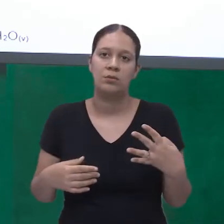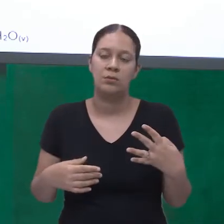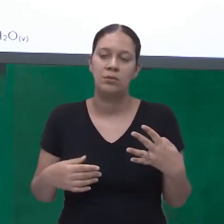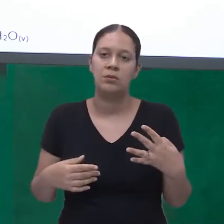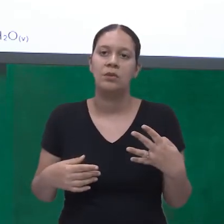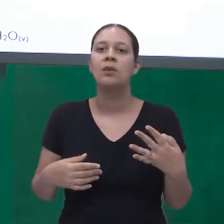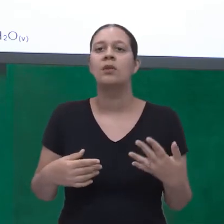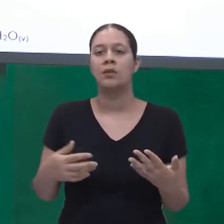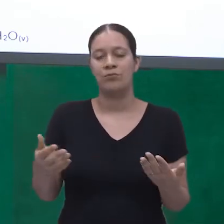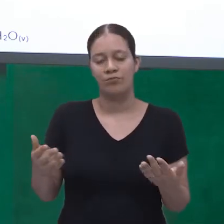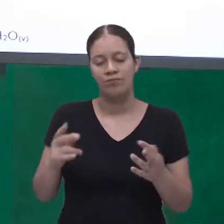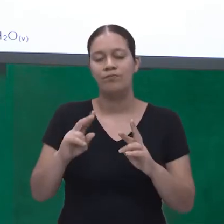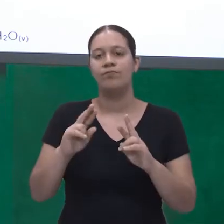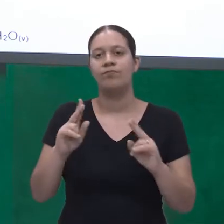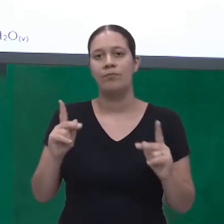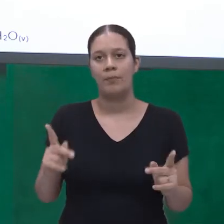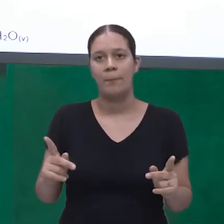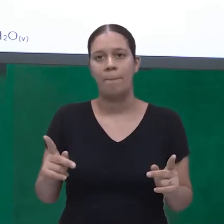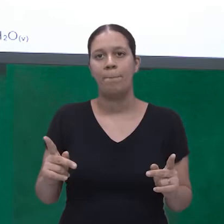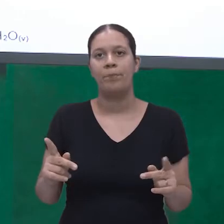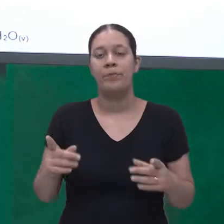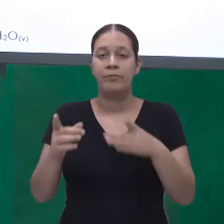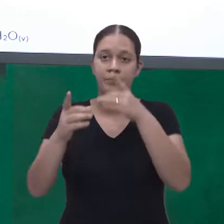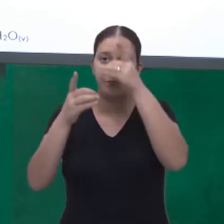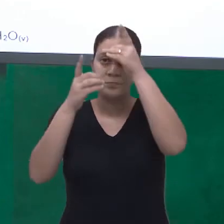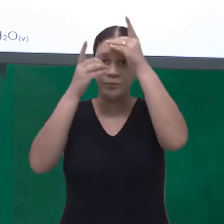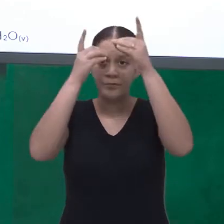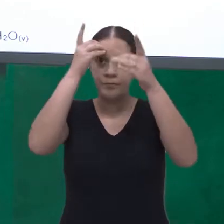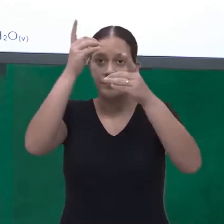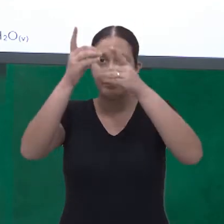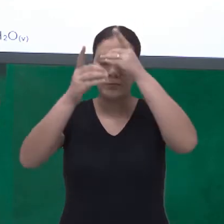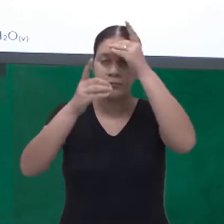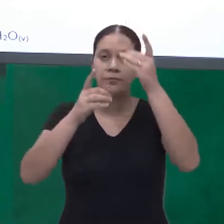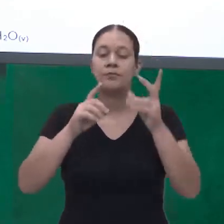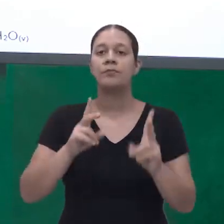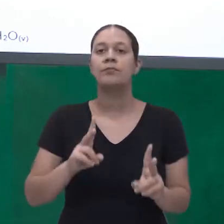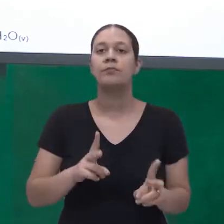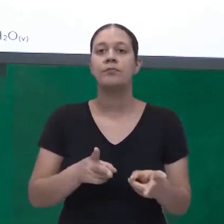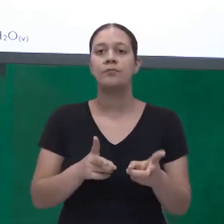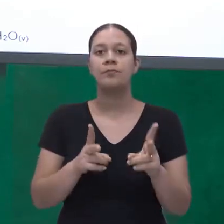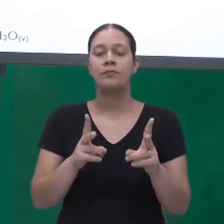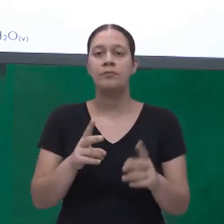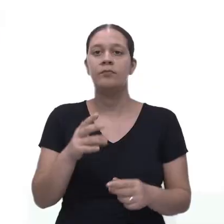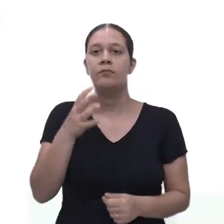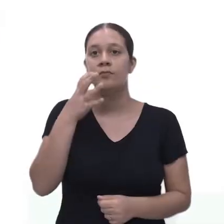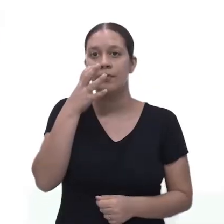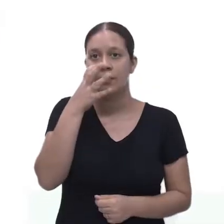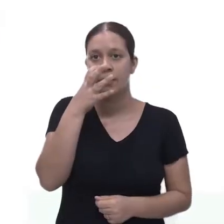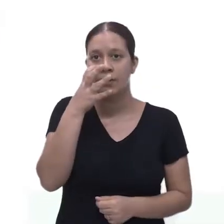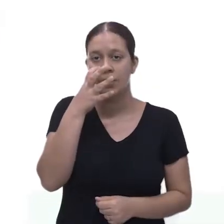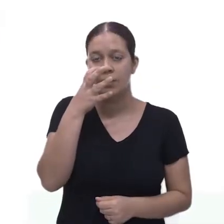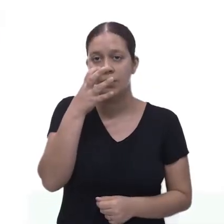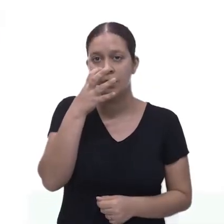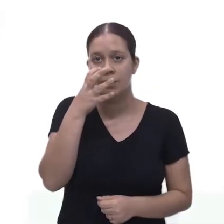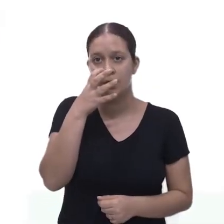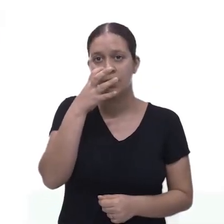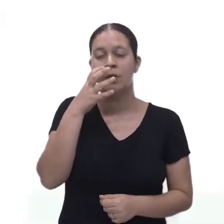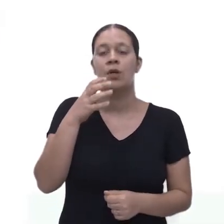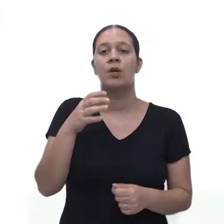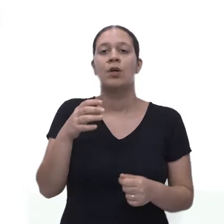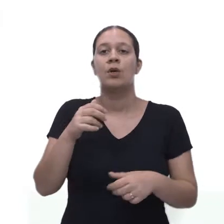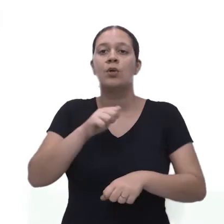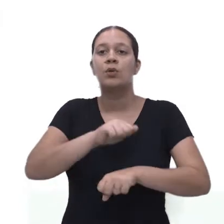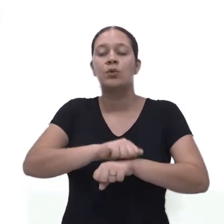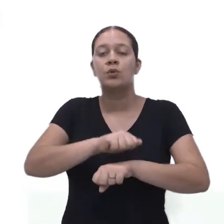mols. A bagunça aumentou. A ideia é essa, sempre com essa ideia. Observe C10H8